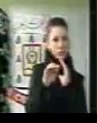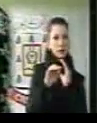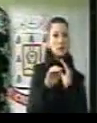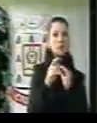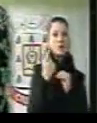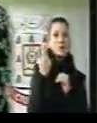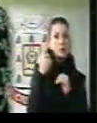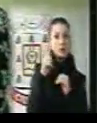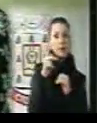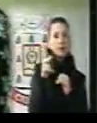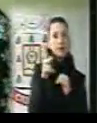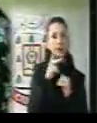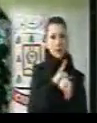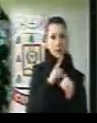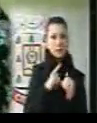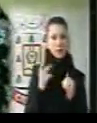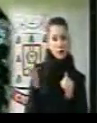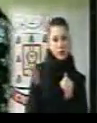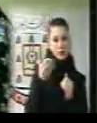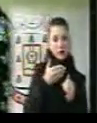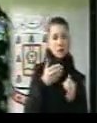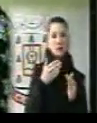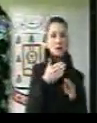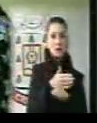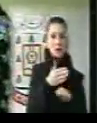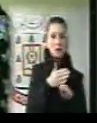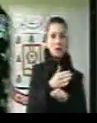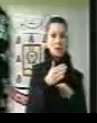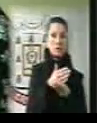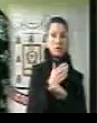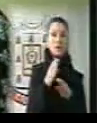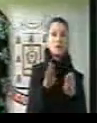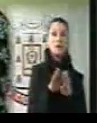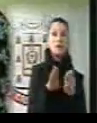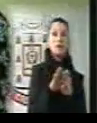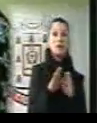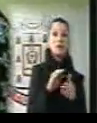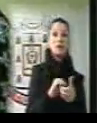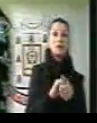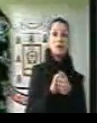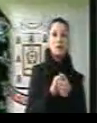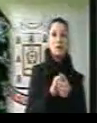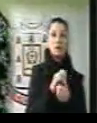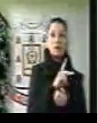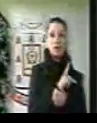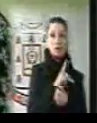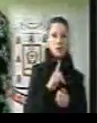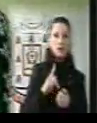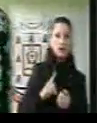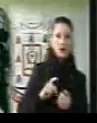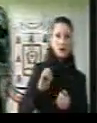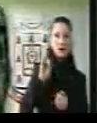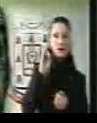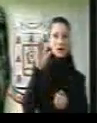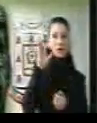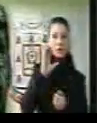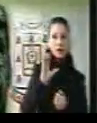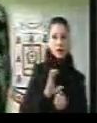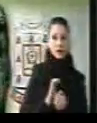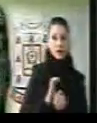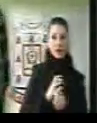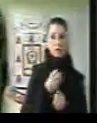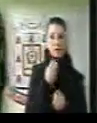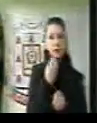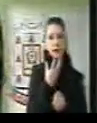vinda, né, do presidente nessa casa. E também cumprimentar ao presidente da Câmara de Vereadores de Estado também, seja bem-vindo à nossa